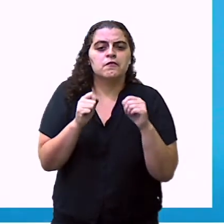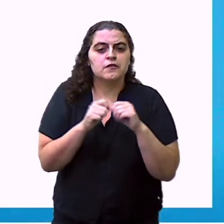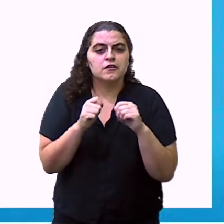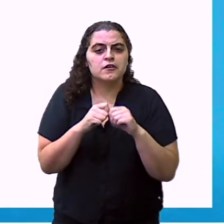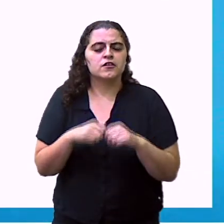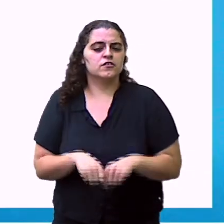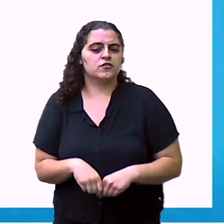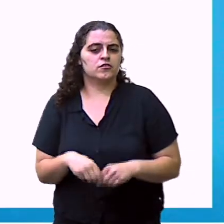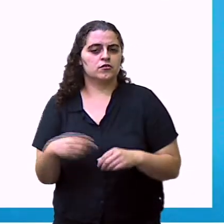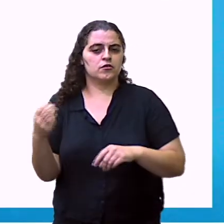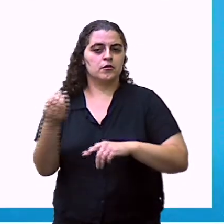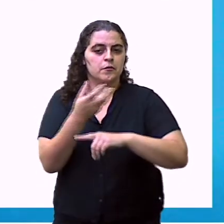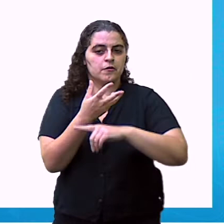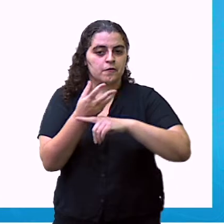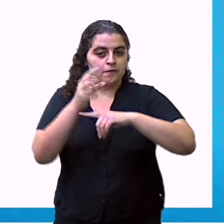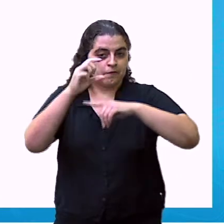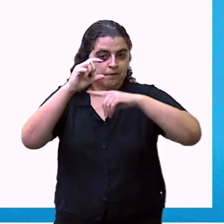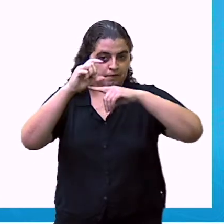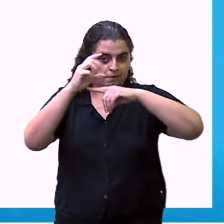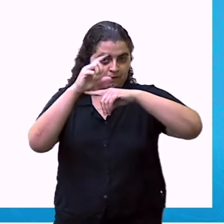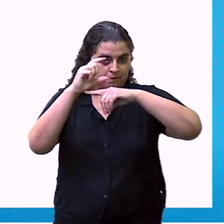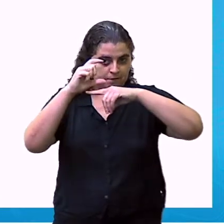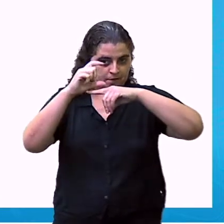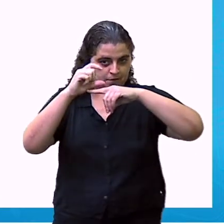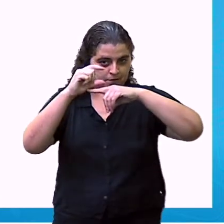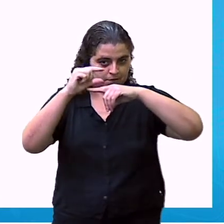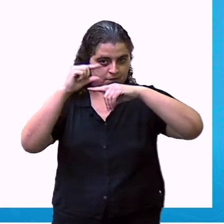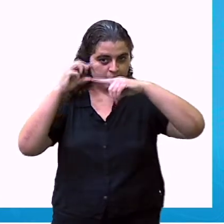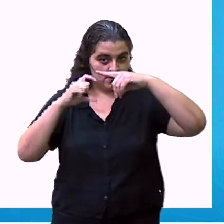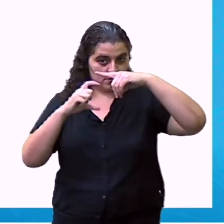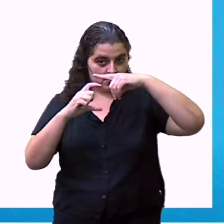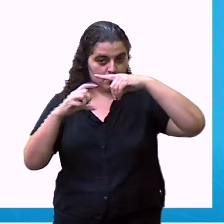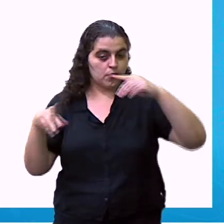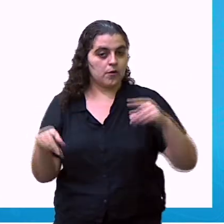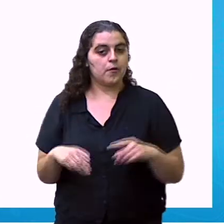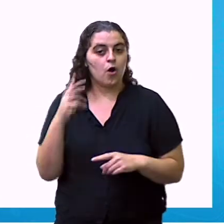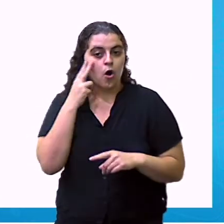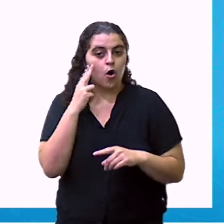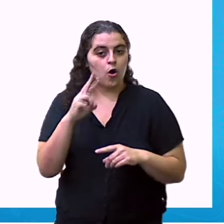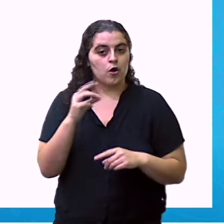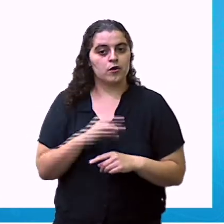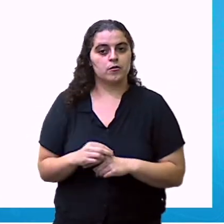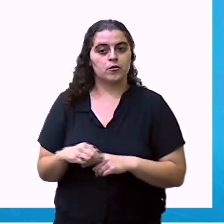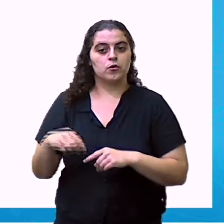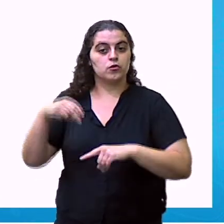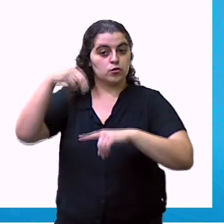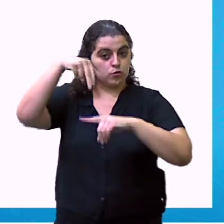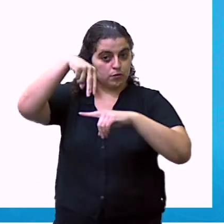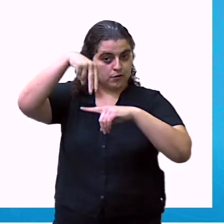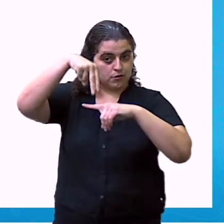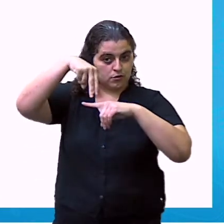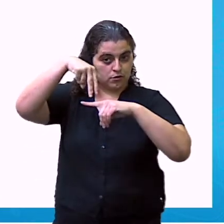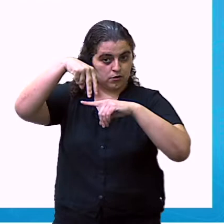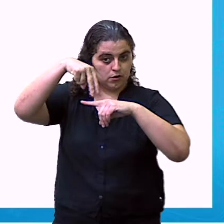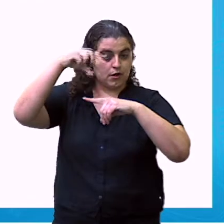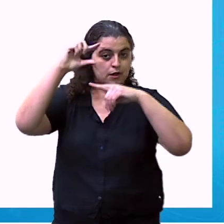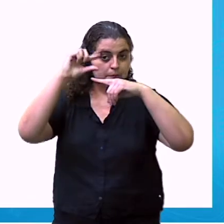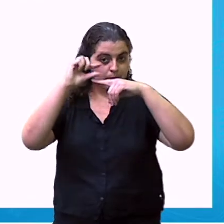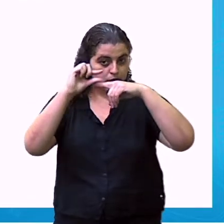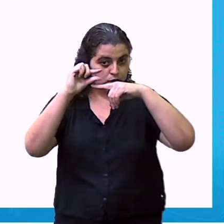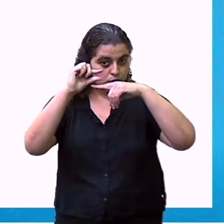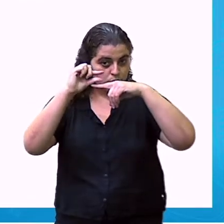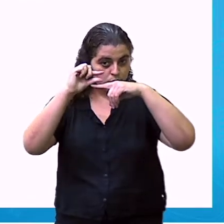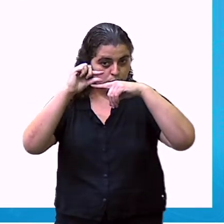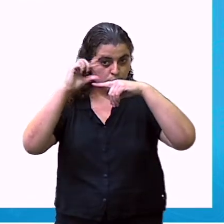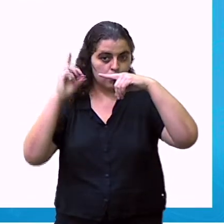uma fração própria? A fração própria, prestem bem atenção, é quando o numerador é